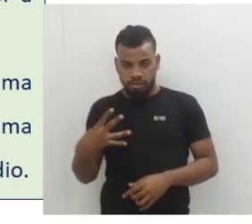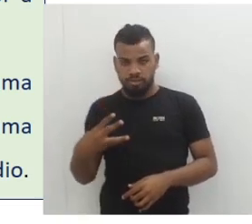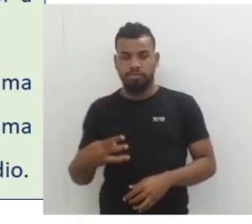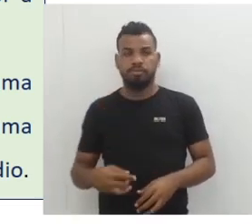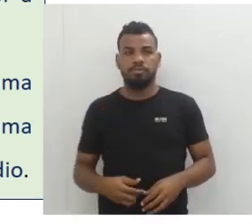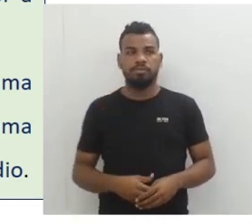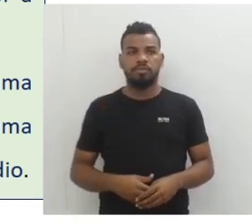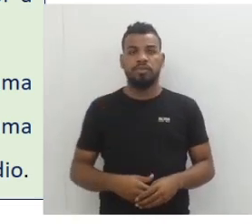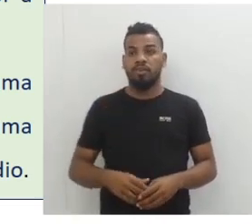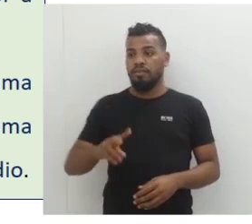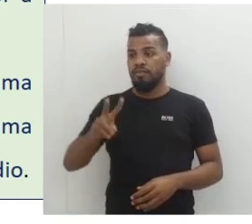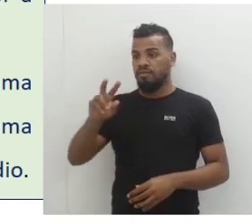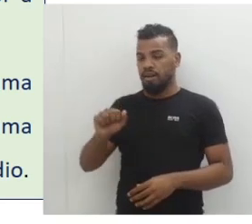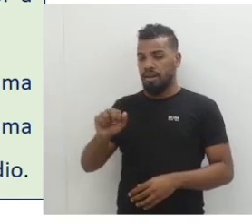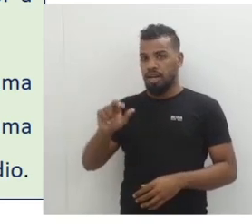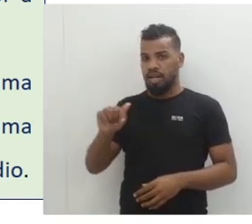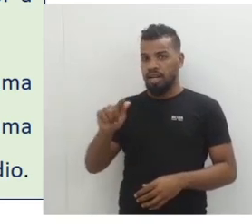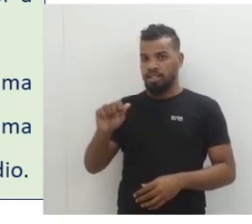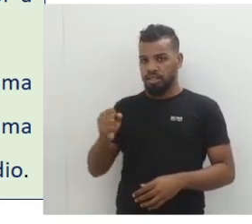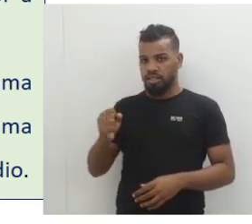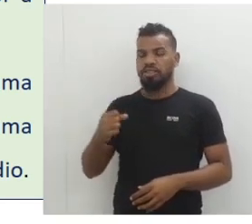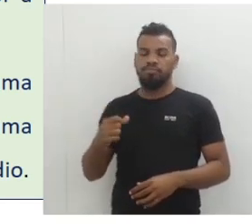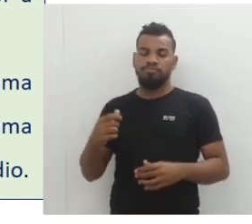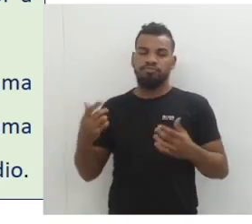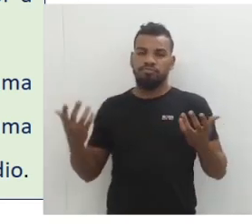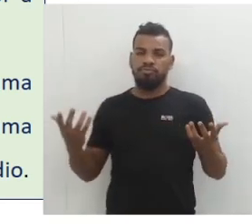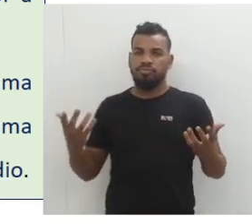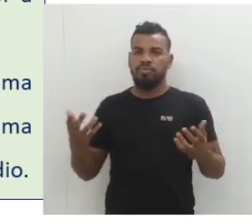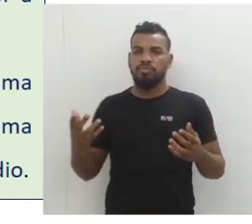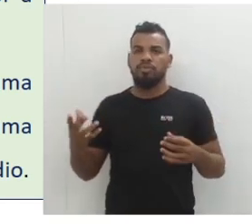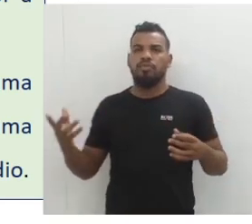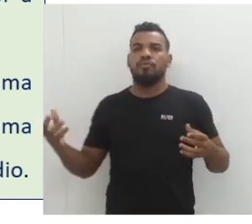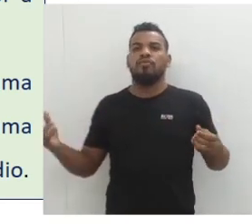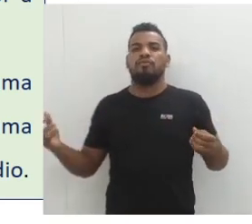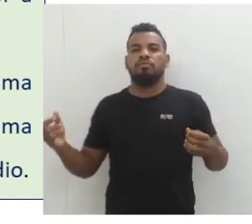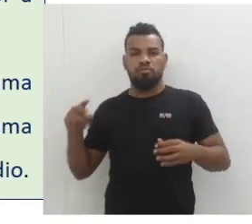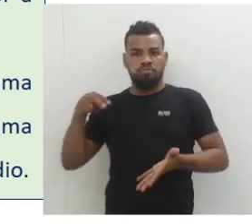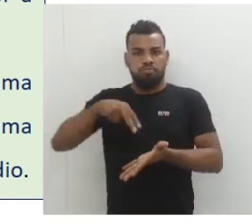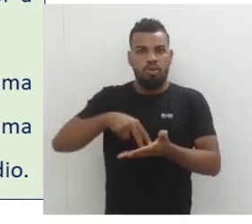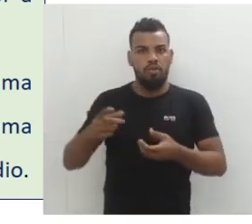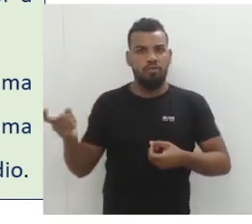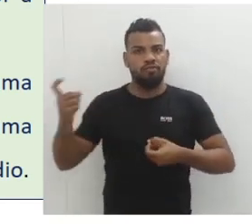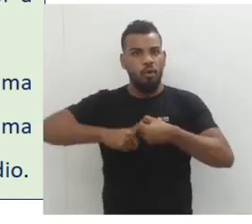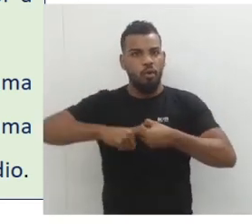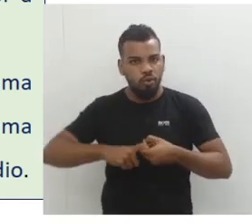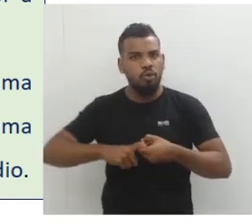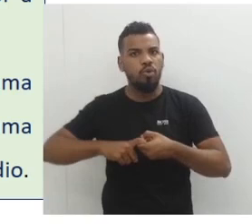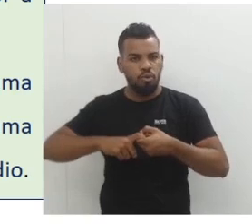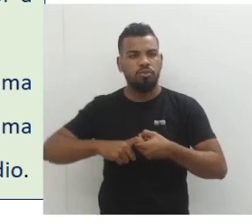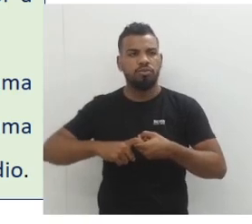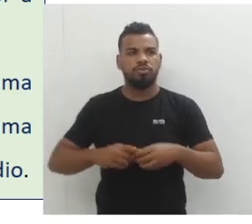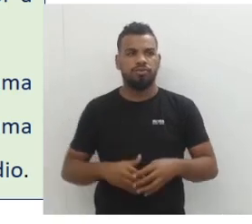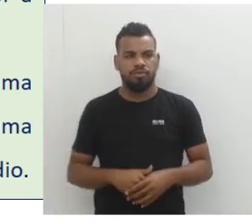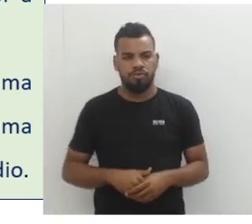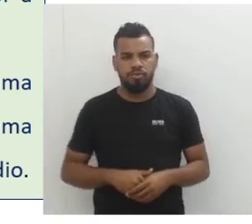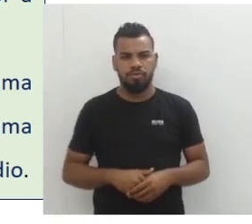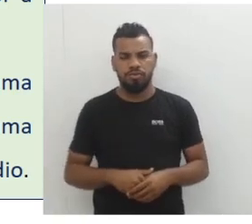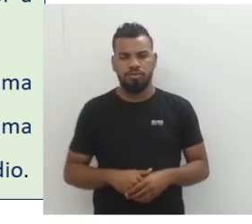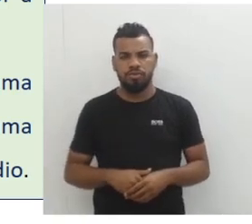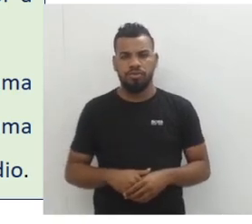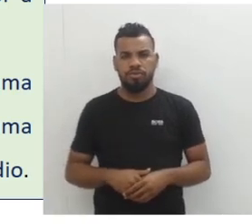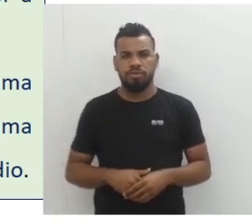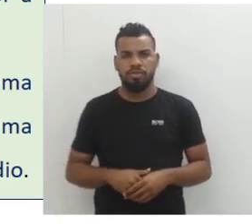1954, Vargas, por incrível que pareça, volta ao poder e criou